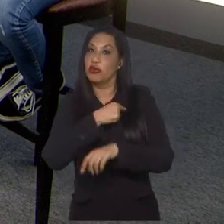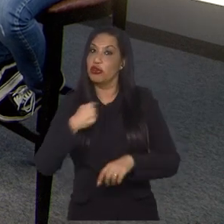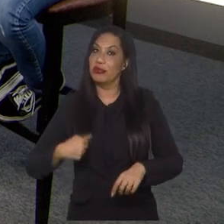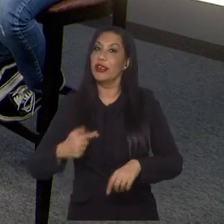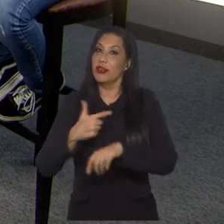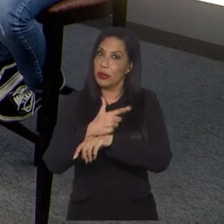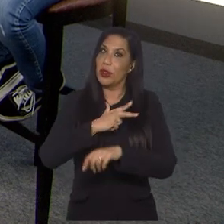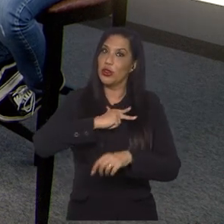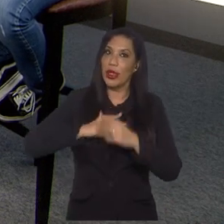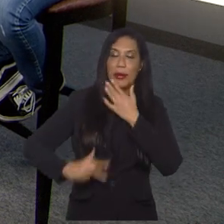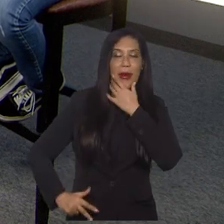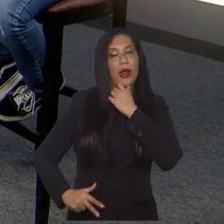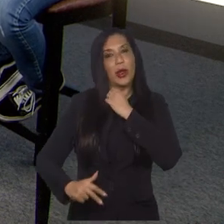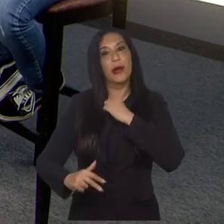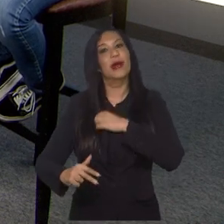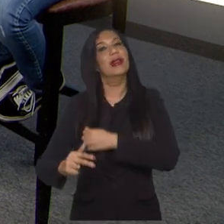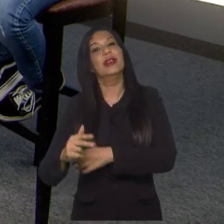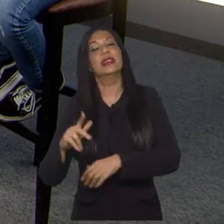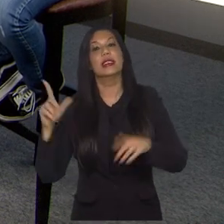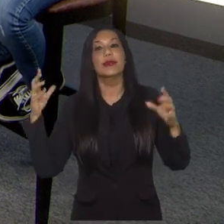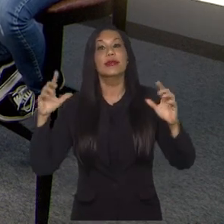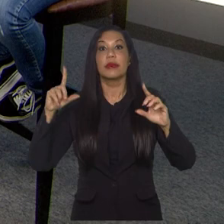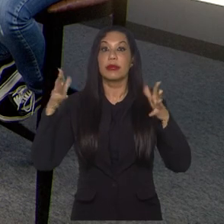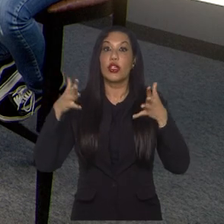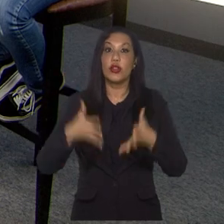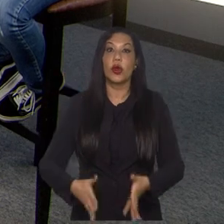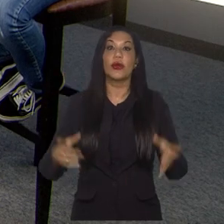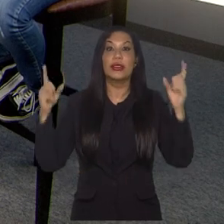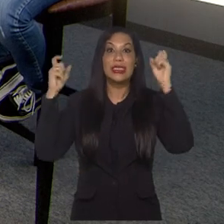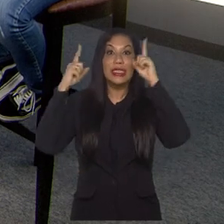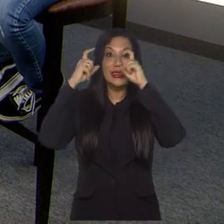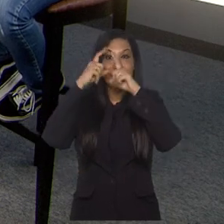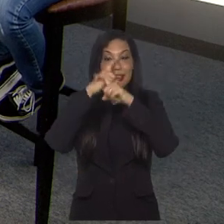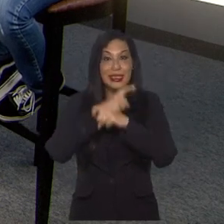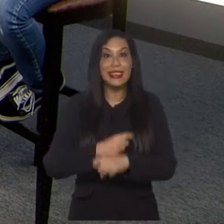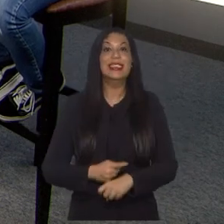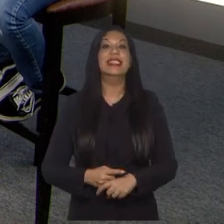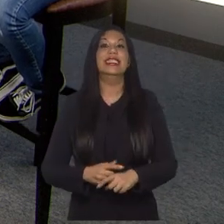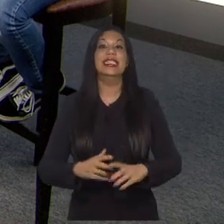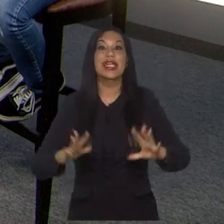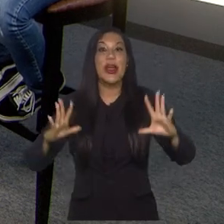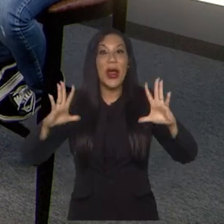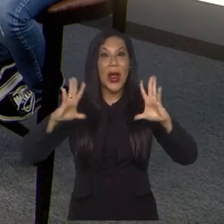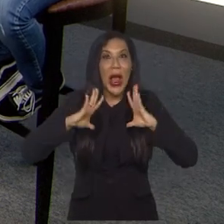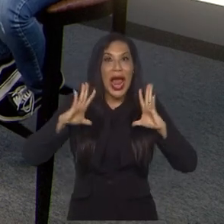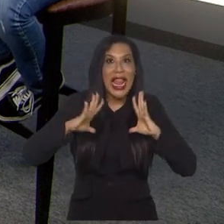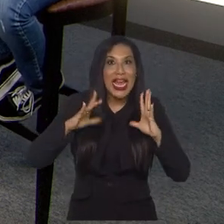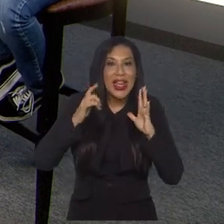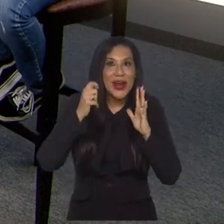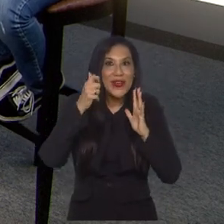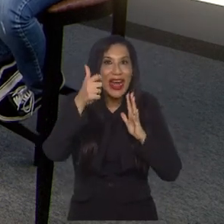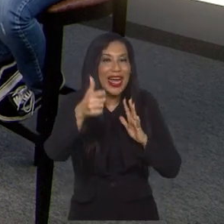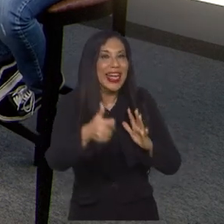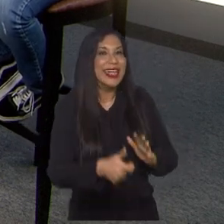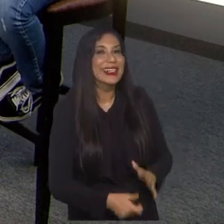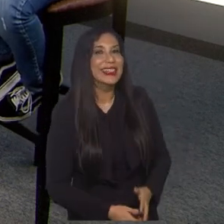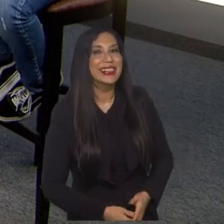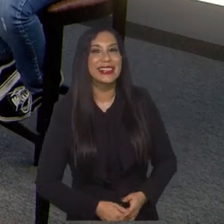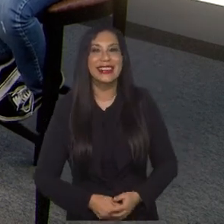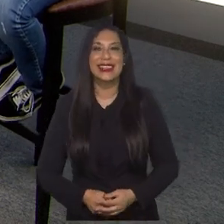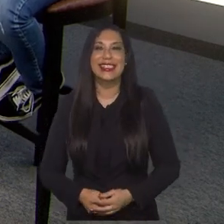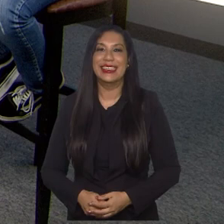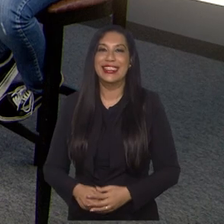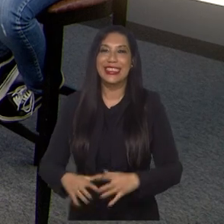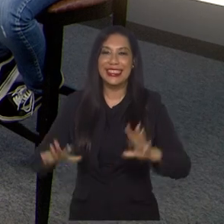vou ficar na Dinamarca. E assim, num jogo difícil, jogada no final, goleira lá na área. Vai lá e classifica. Gol